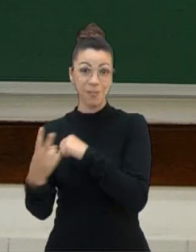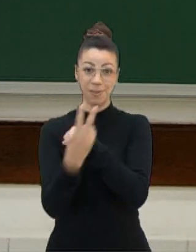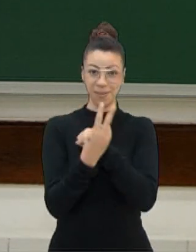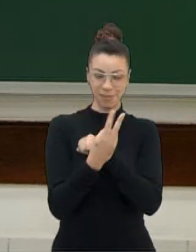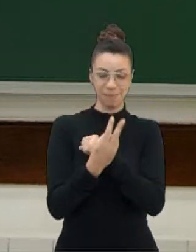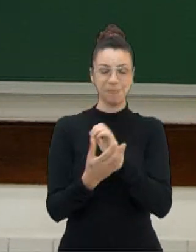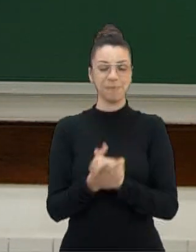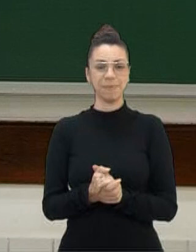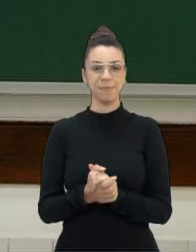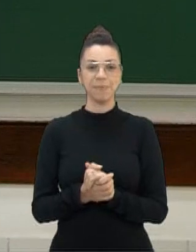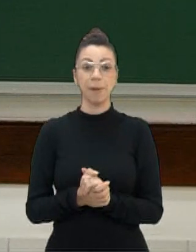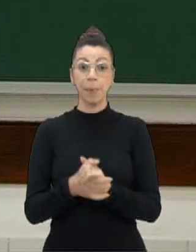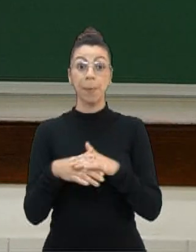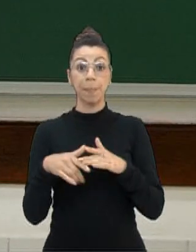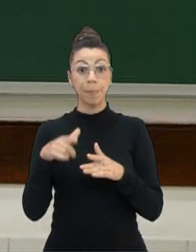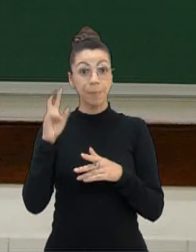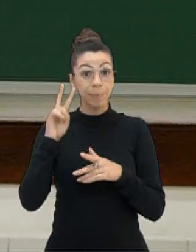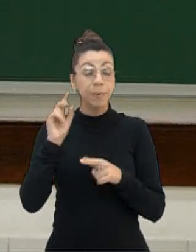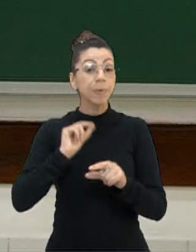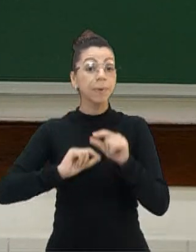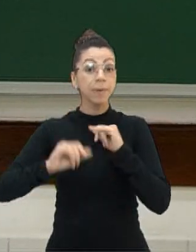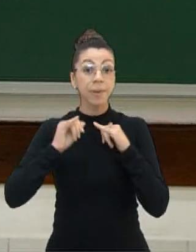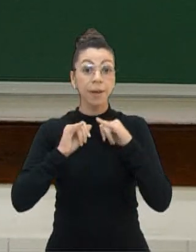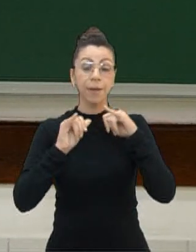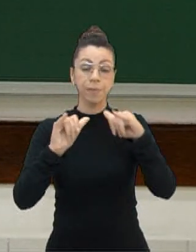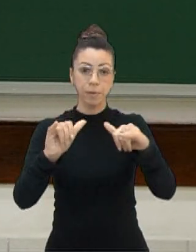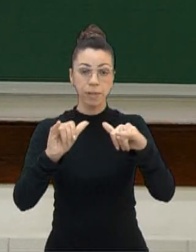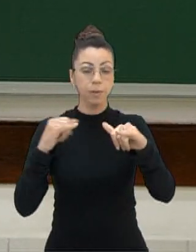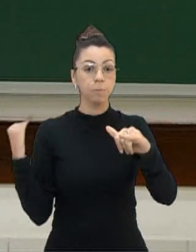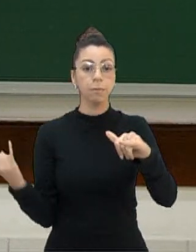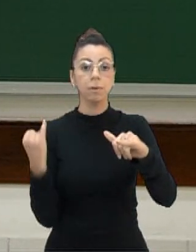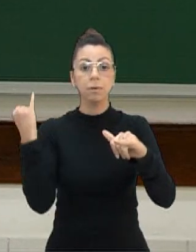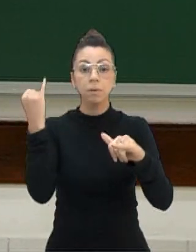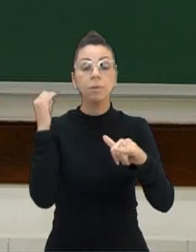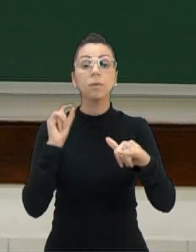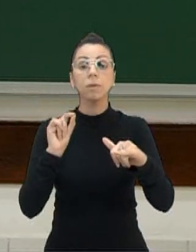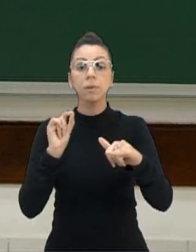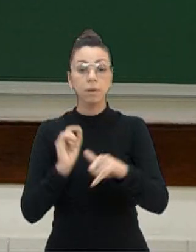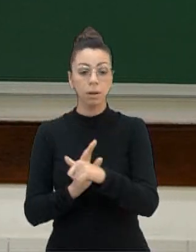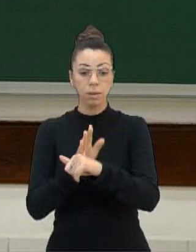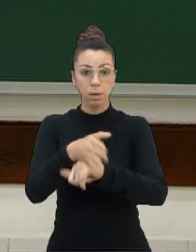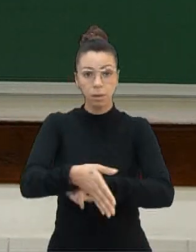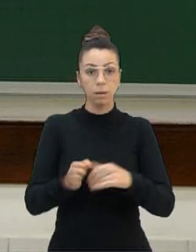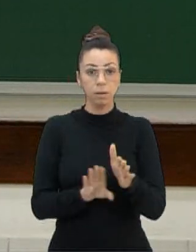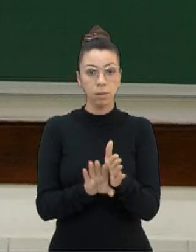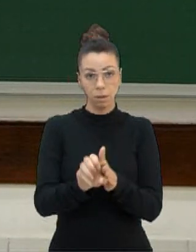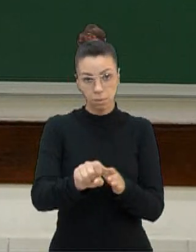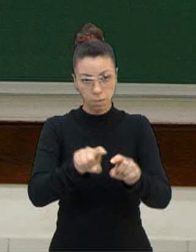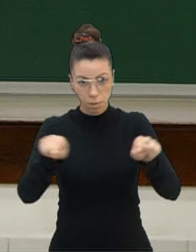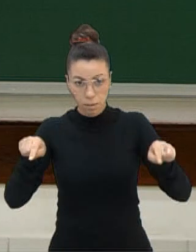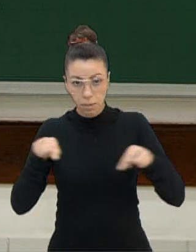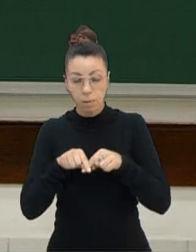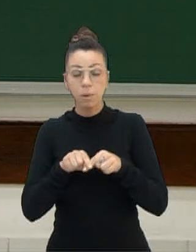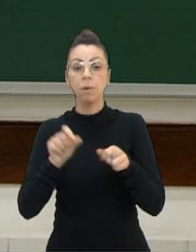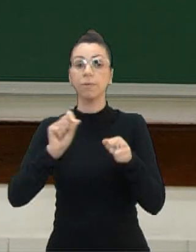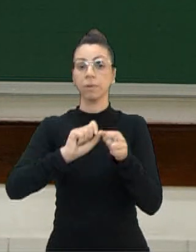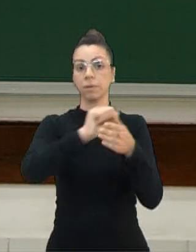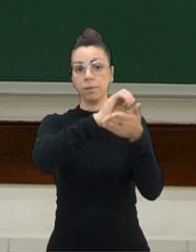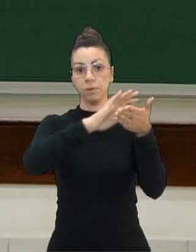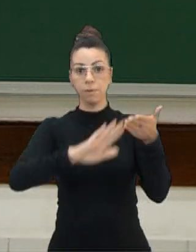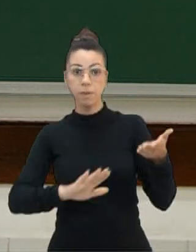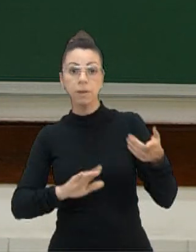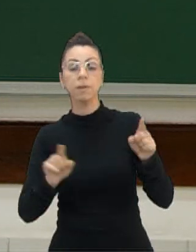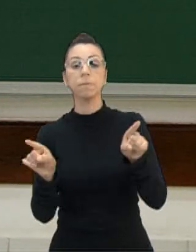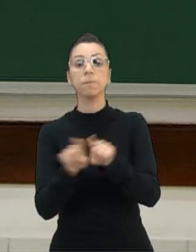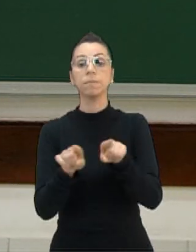Lembrem, aquele recadinho básico extremamente importante. Validar a frequência de vocês fazendo exercício, ok? Não deixem